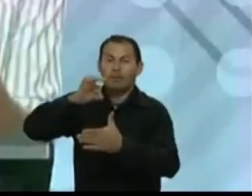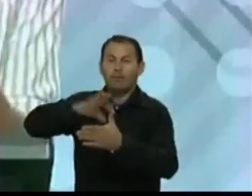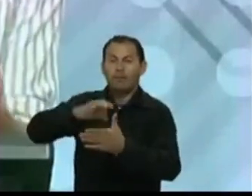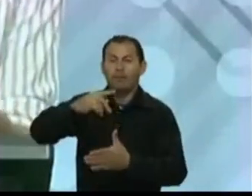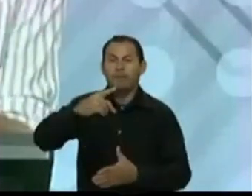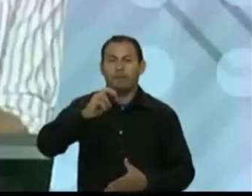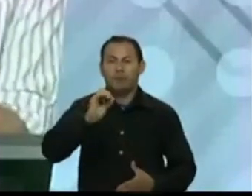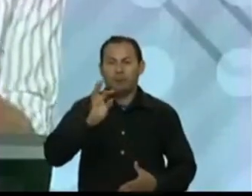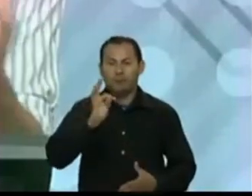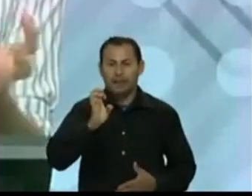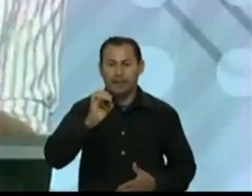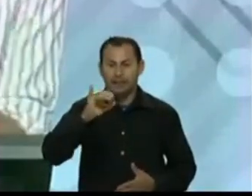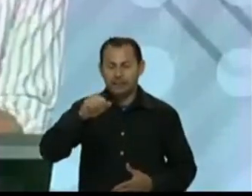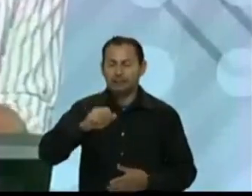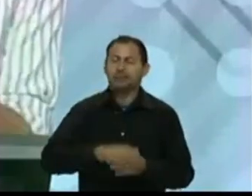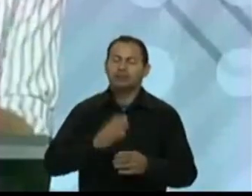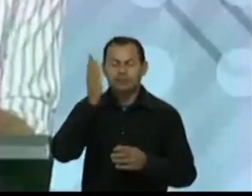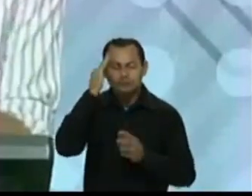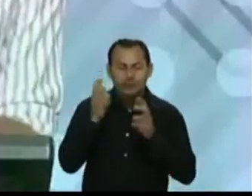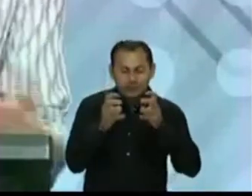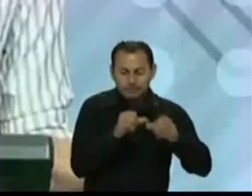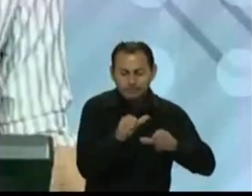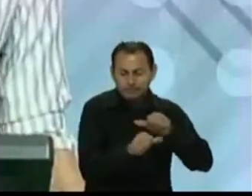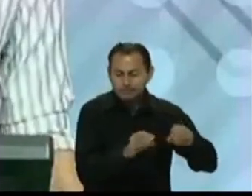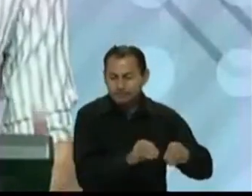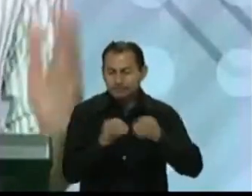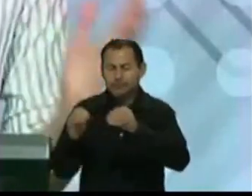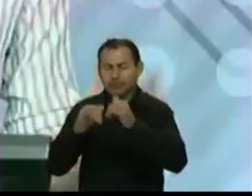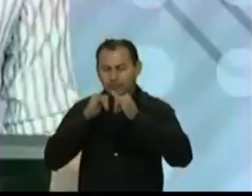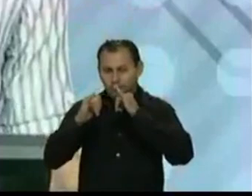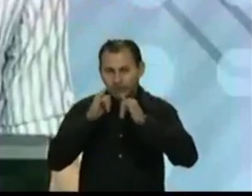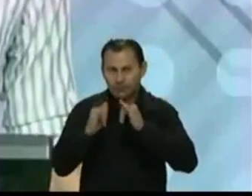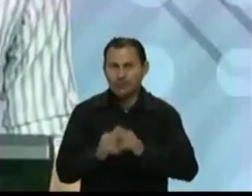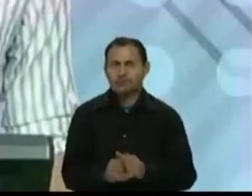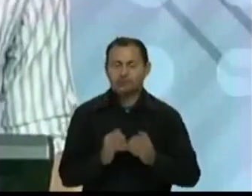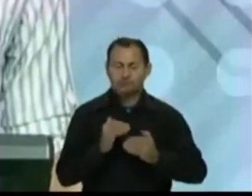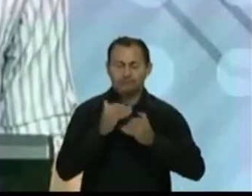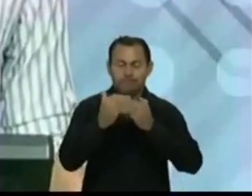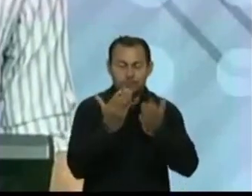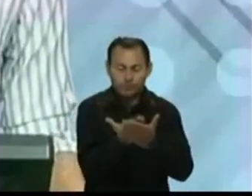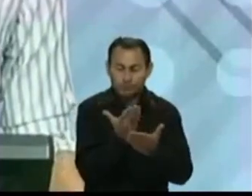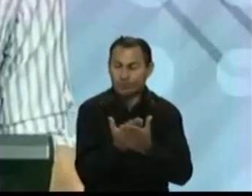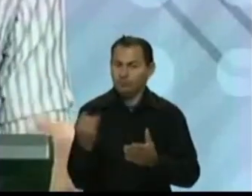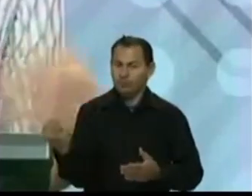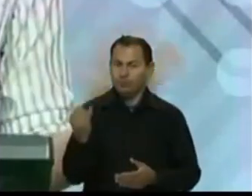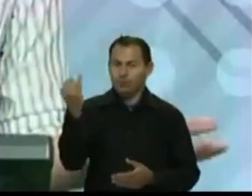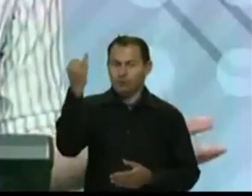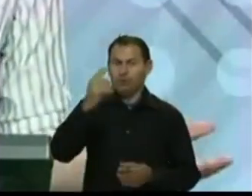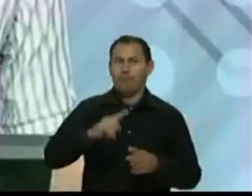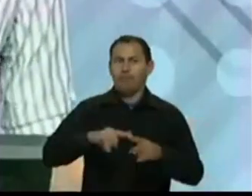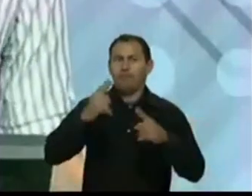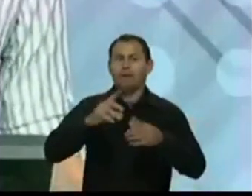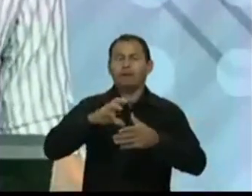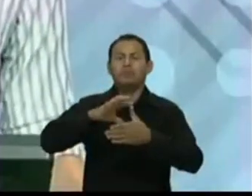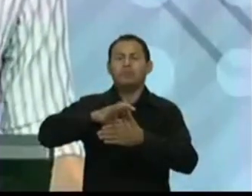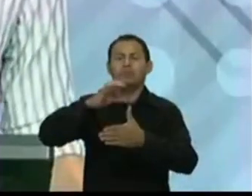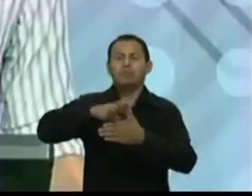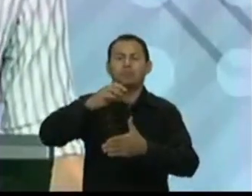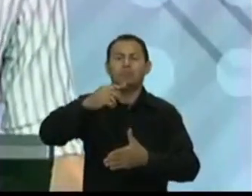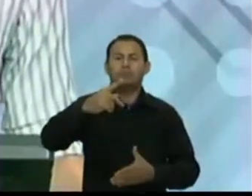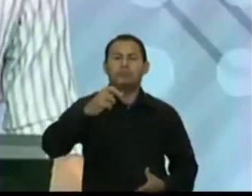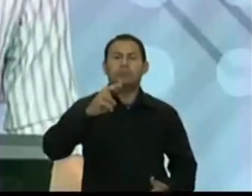mas percebeu-se que dá para transferir essa informação de uma para outra. Então, isso foi um passo muito importante. Mas era o quê? Proteína